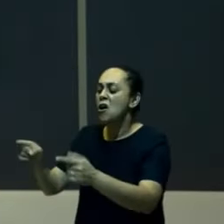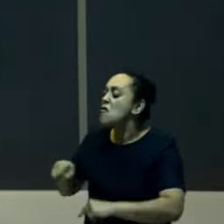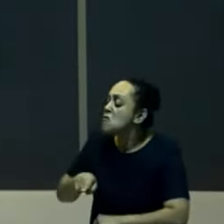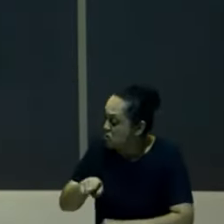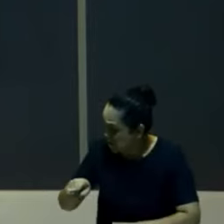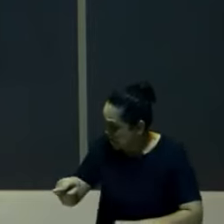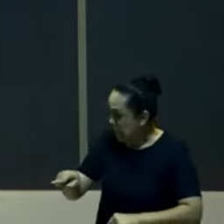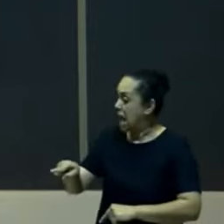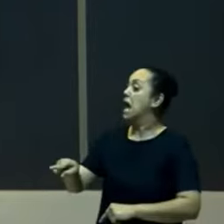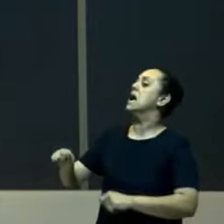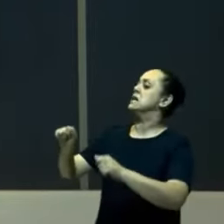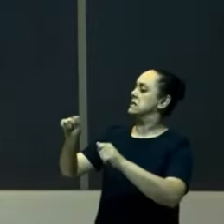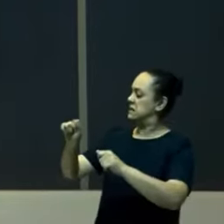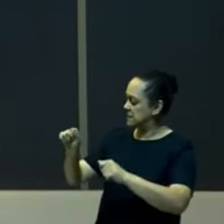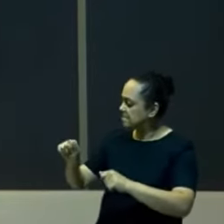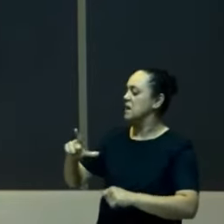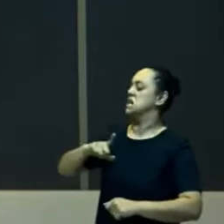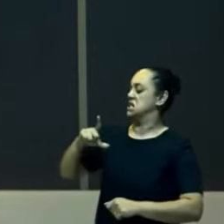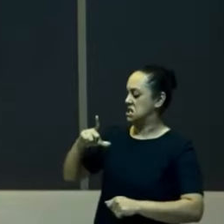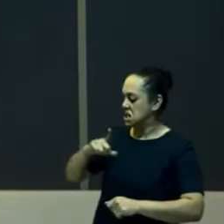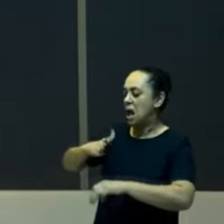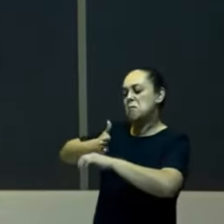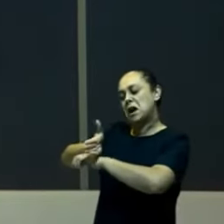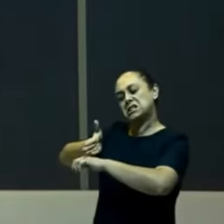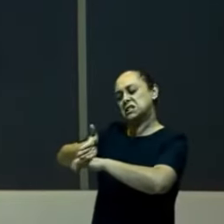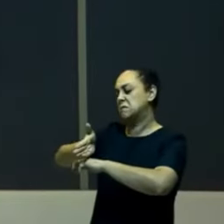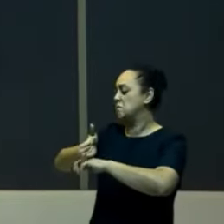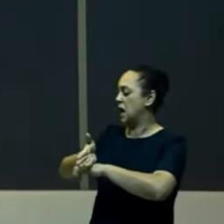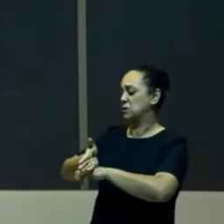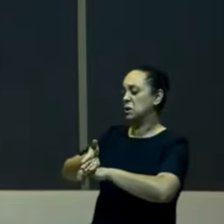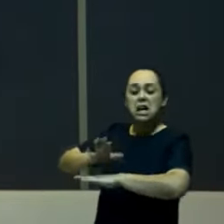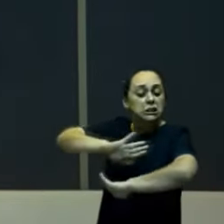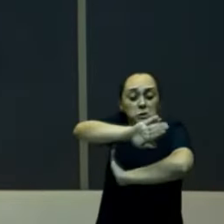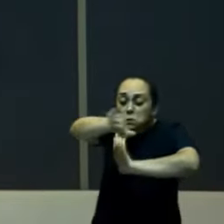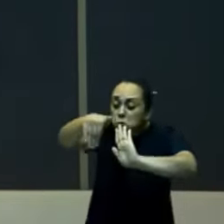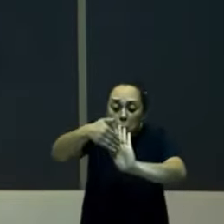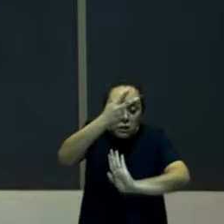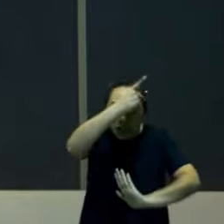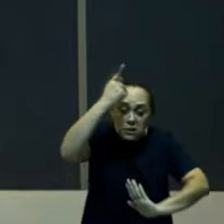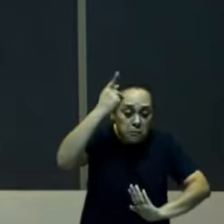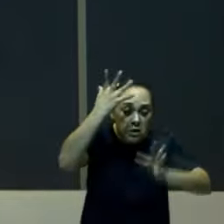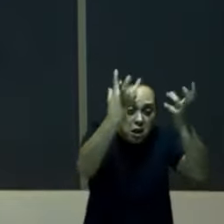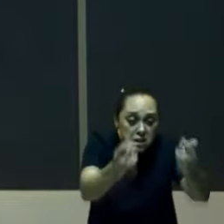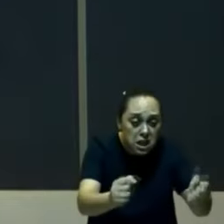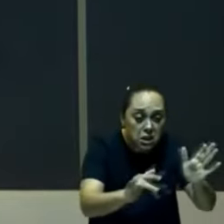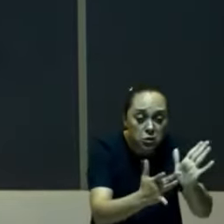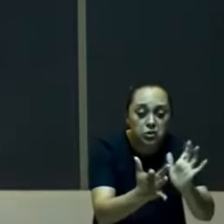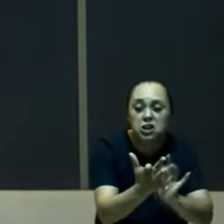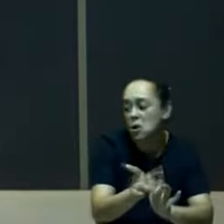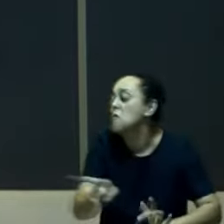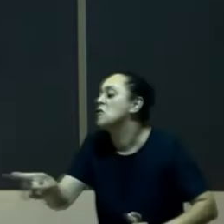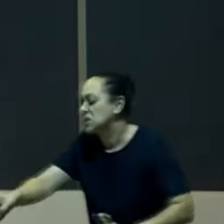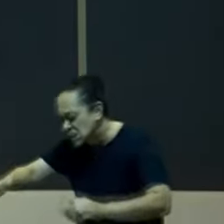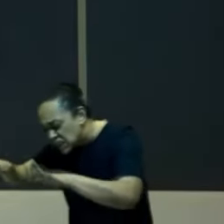crescimento, vocês fazem parte dessas almas que estão sendo ganhas, vocês fazem parte das